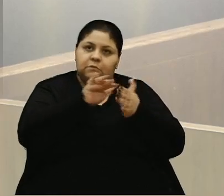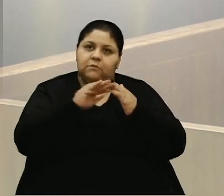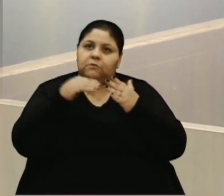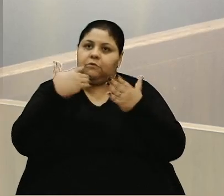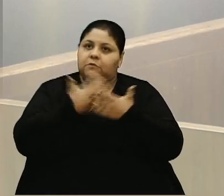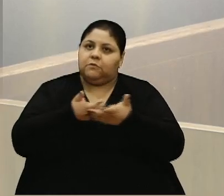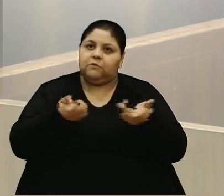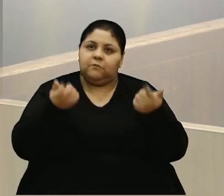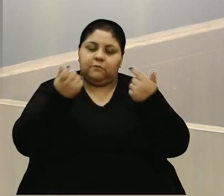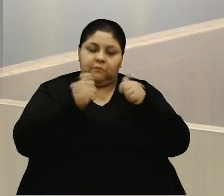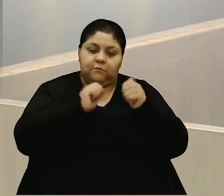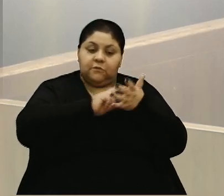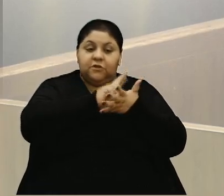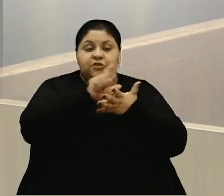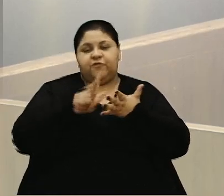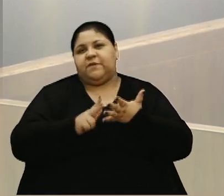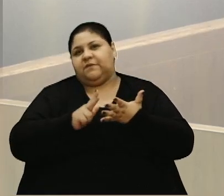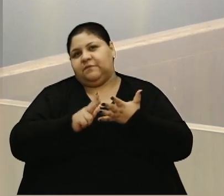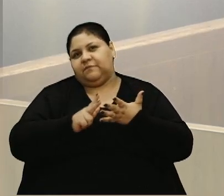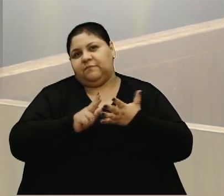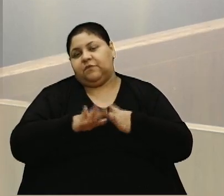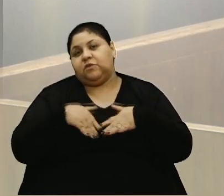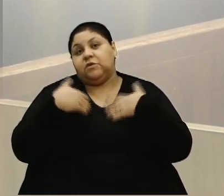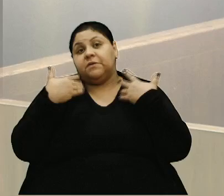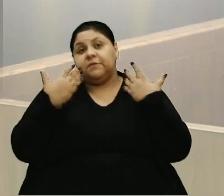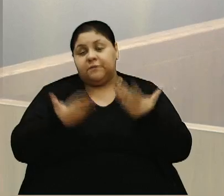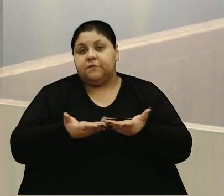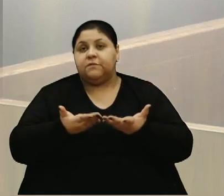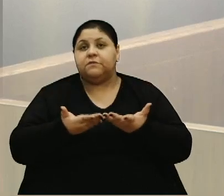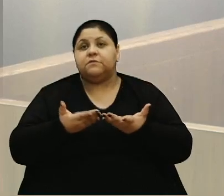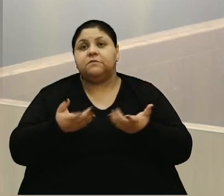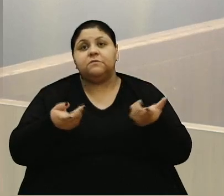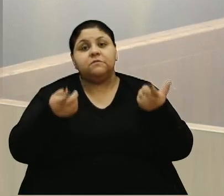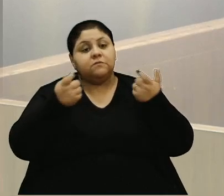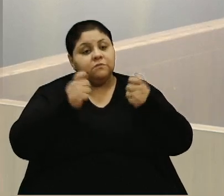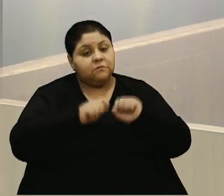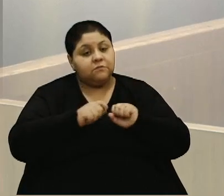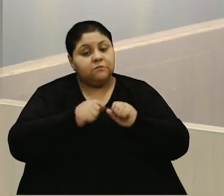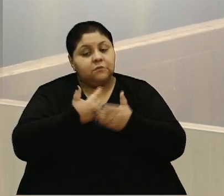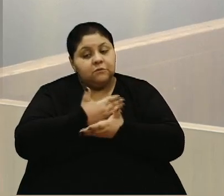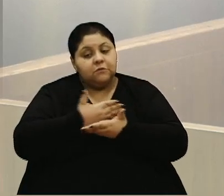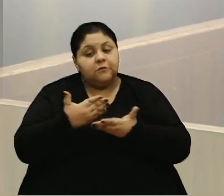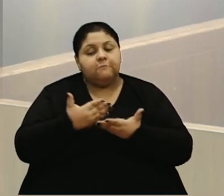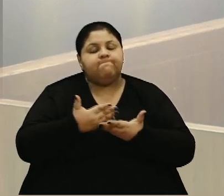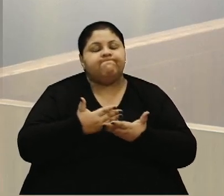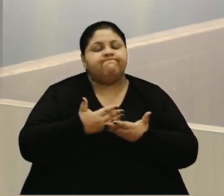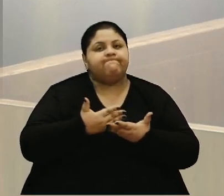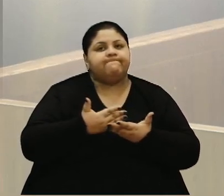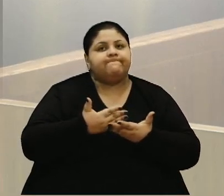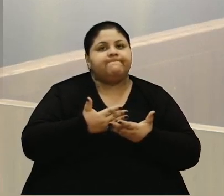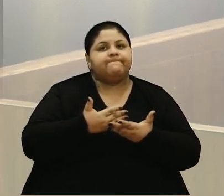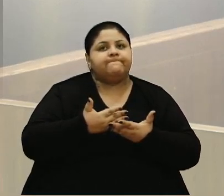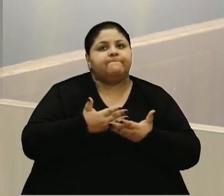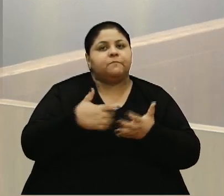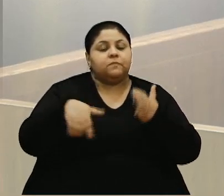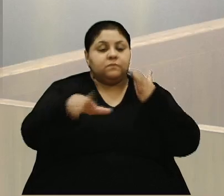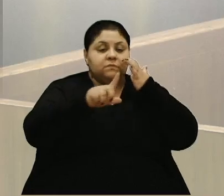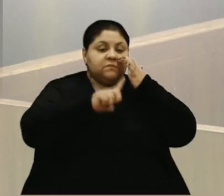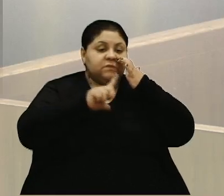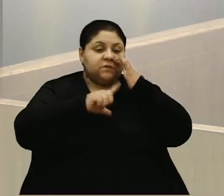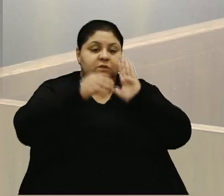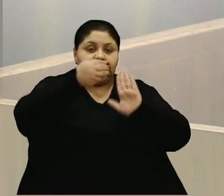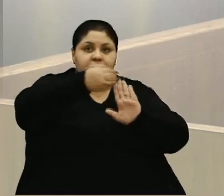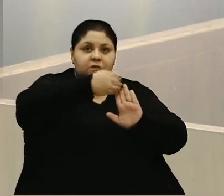precisam de várias coisas. Então isso precisa entrar, talvez, né, se nós tivéssemos o